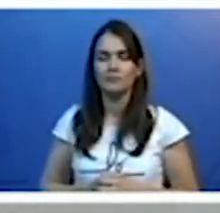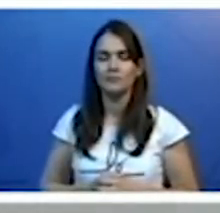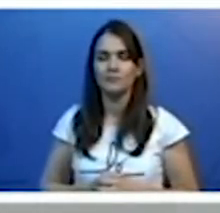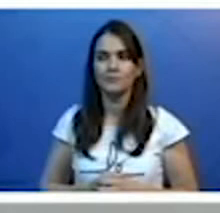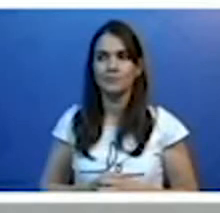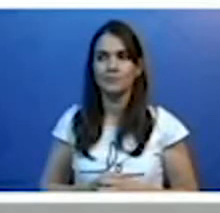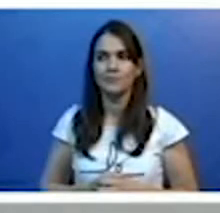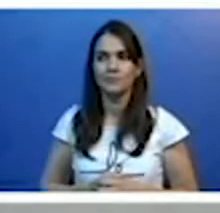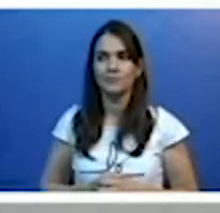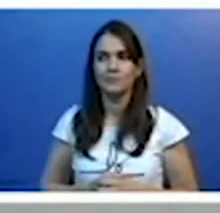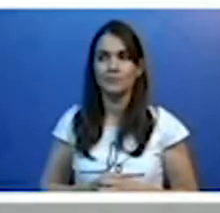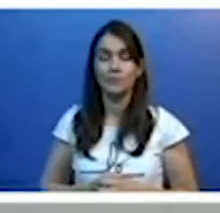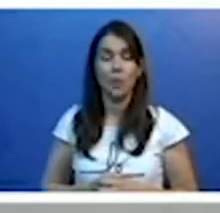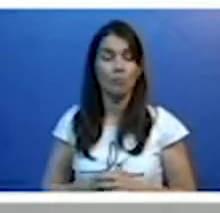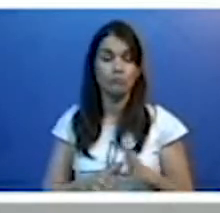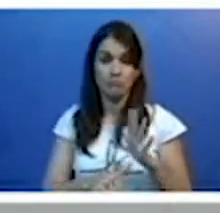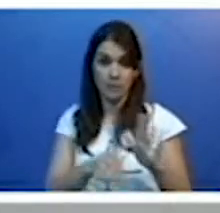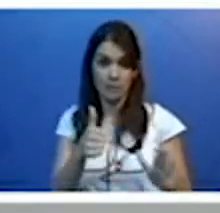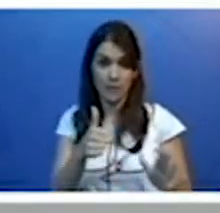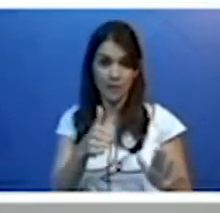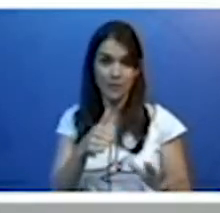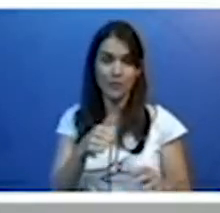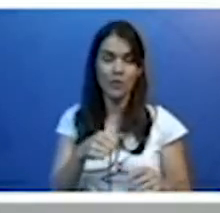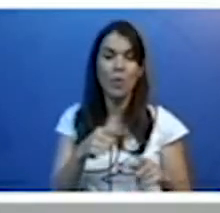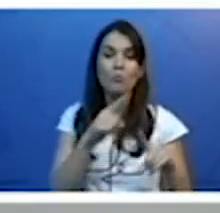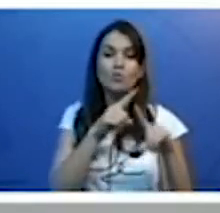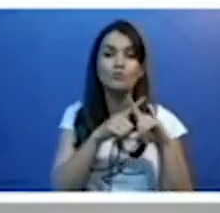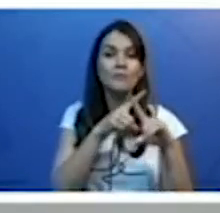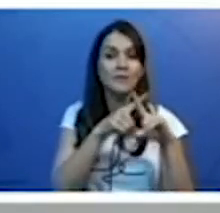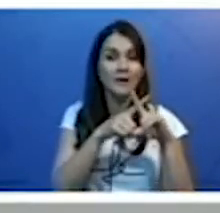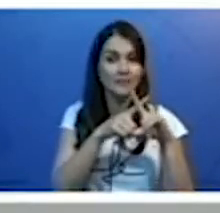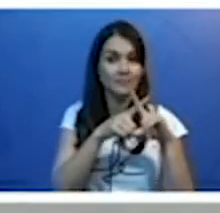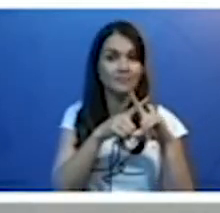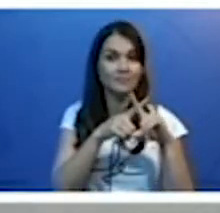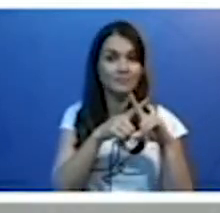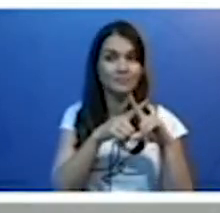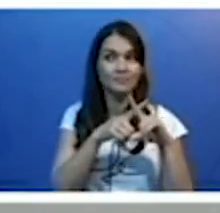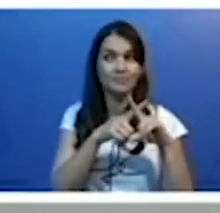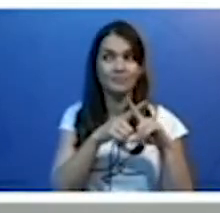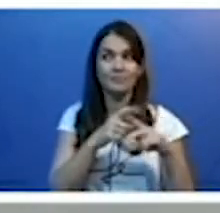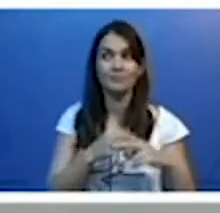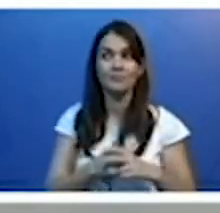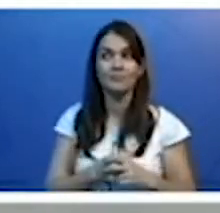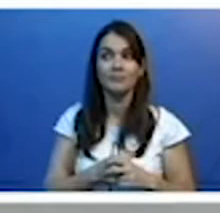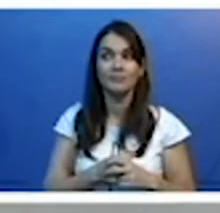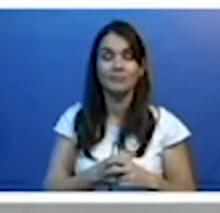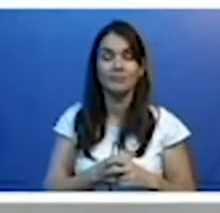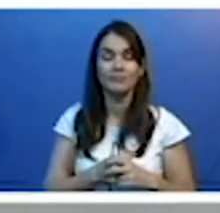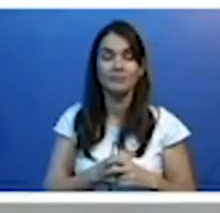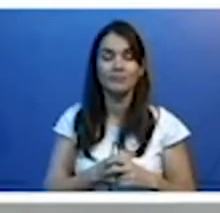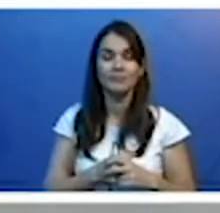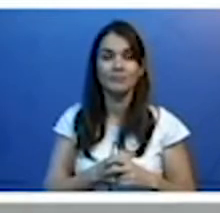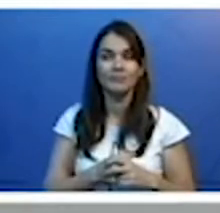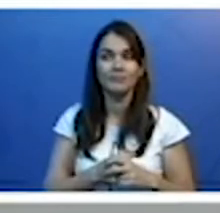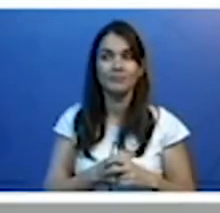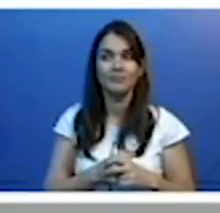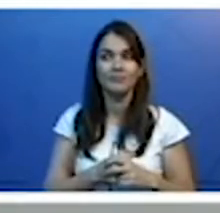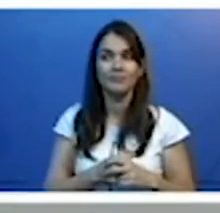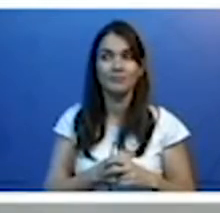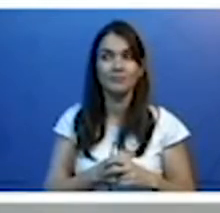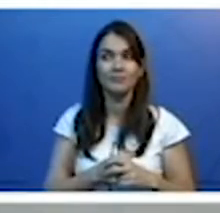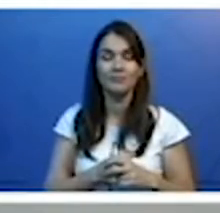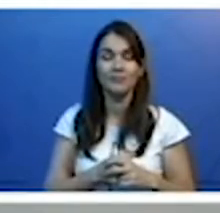a gente vai multiplicar as duas frações por 45, então vai ficar 45